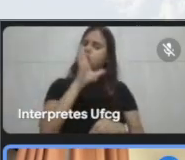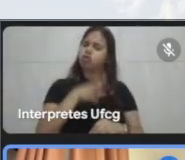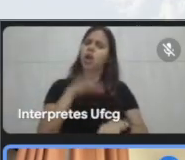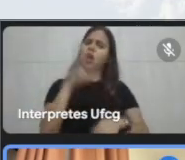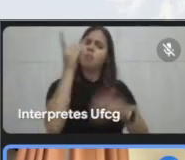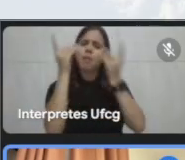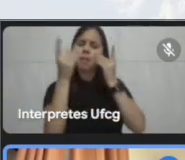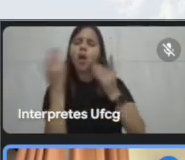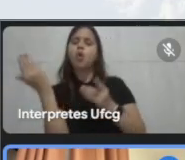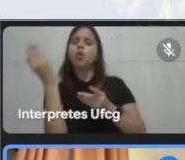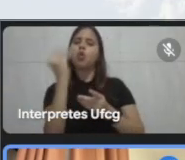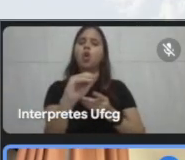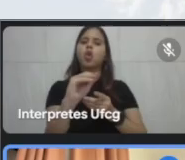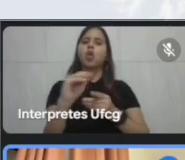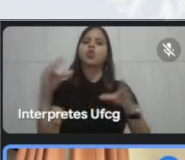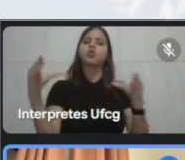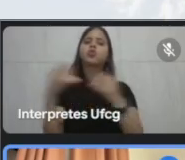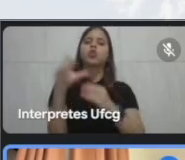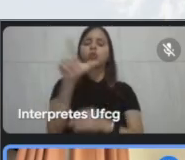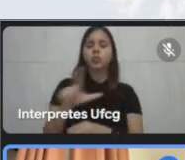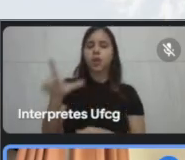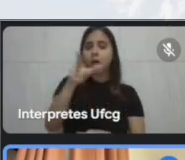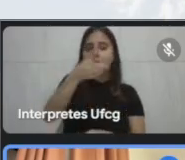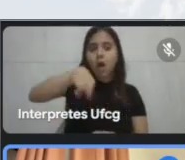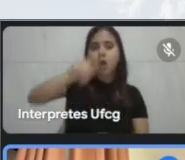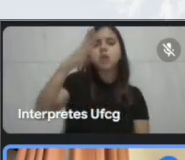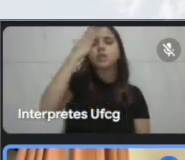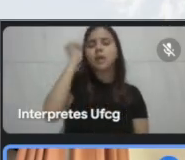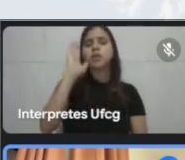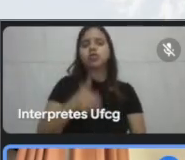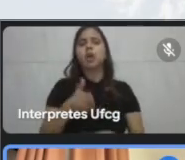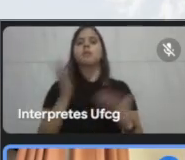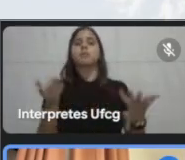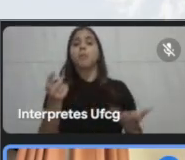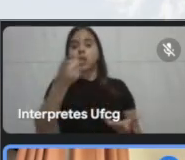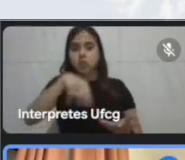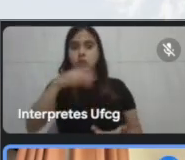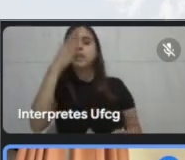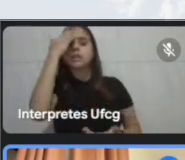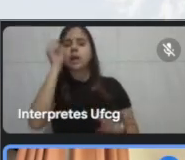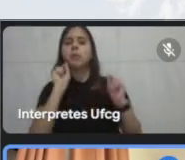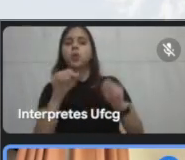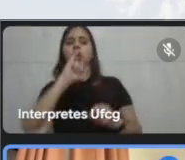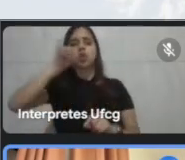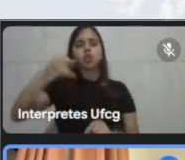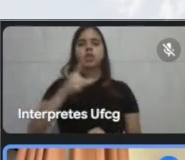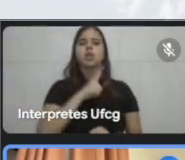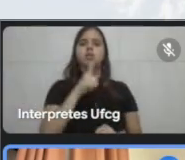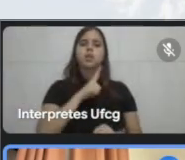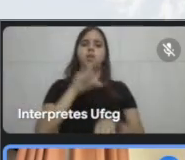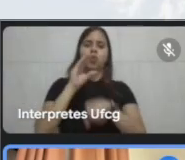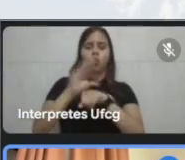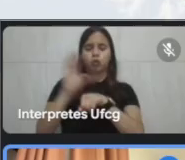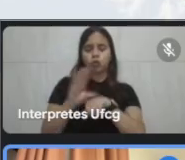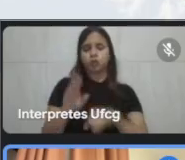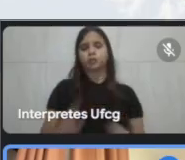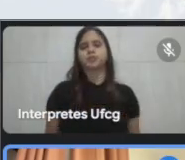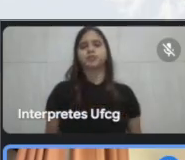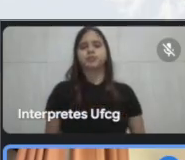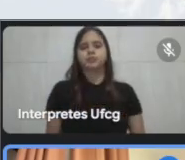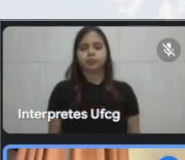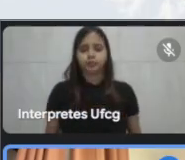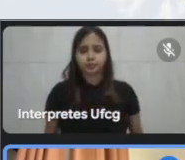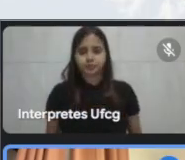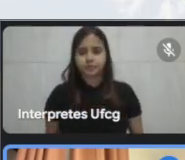laboratório para que todo mundo fique sabendo, mas já fiquem aí cientes que em janeiro a gente vai ter essa atividade. Então,